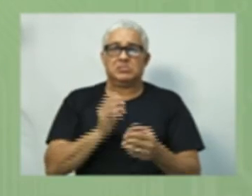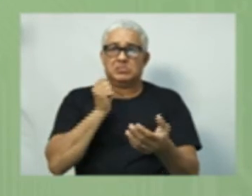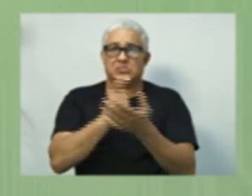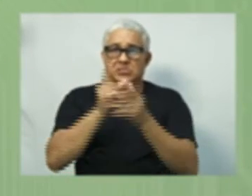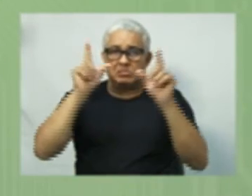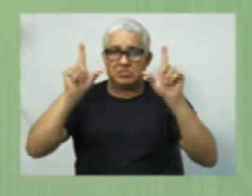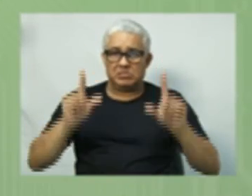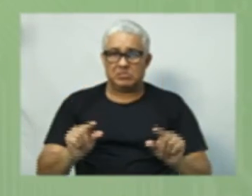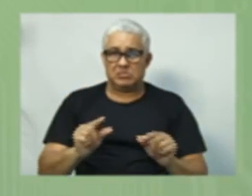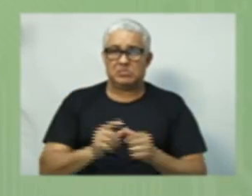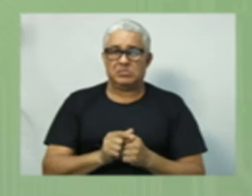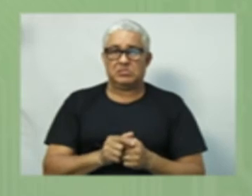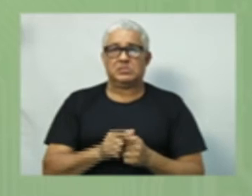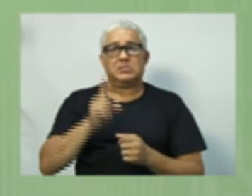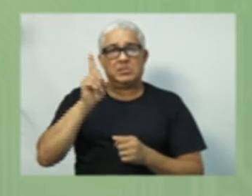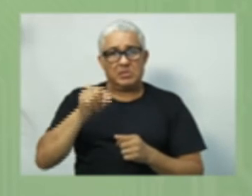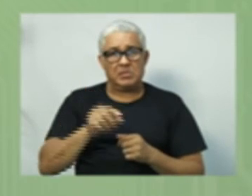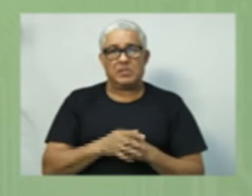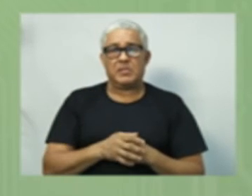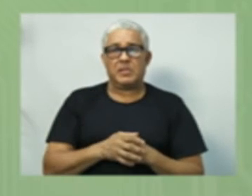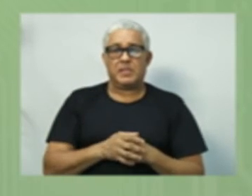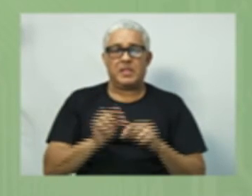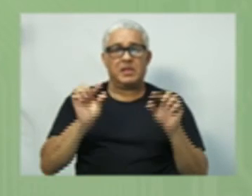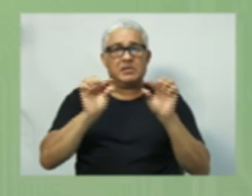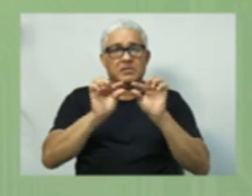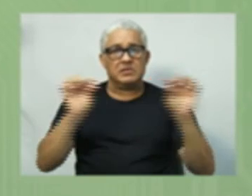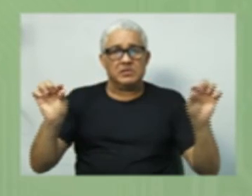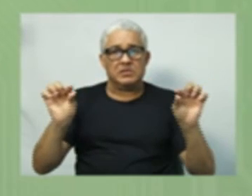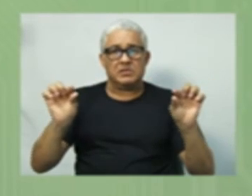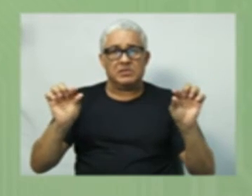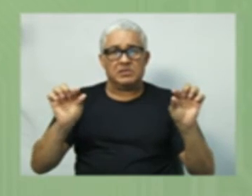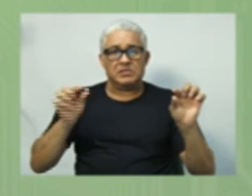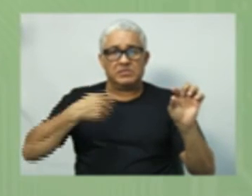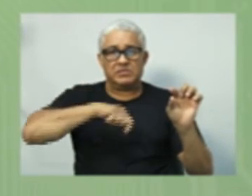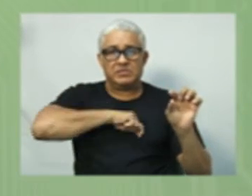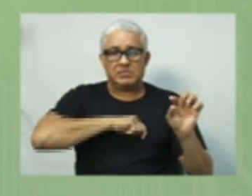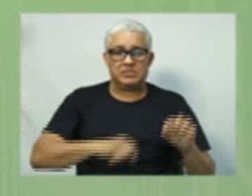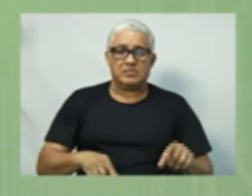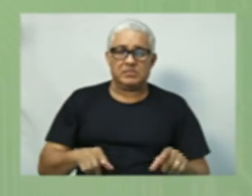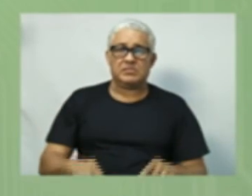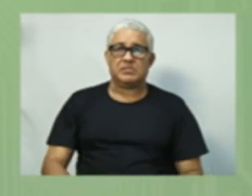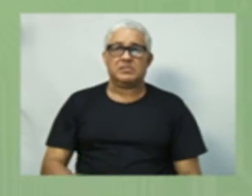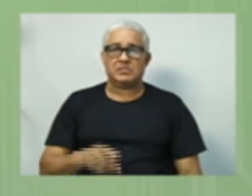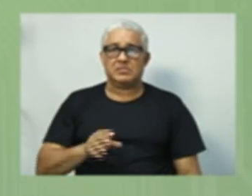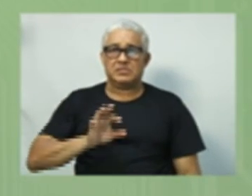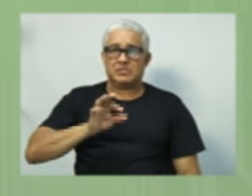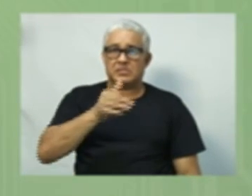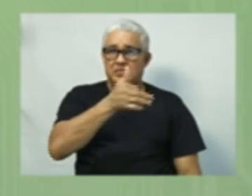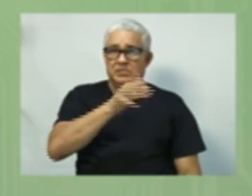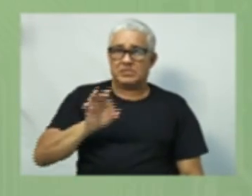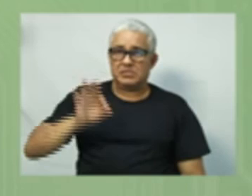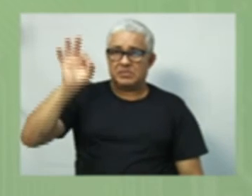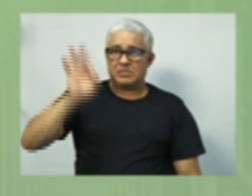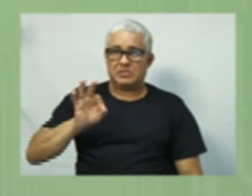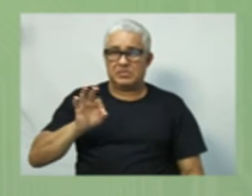menos tributos, isso é pontinho, pontinho fiscal e é 100%